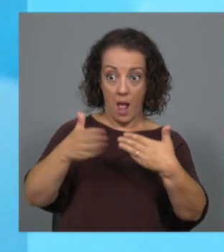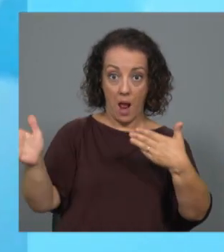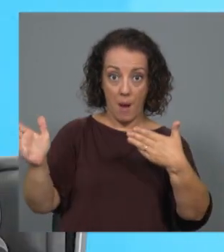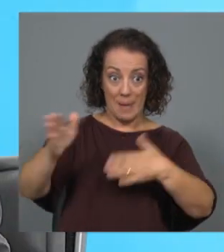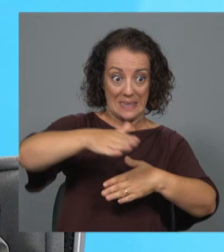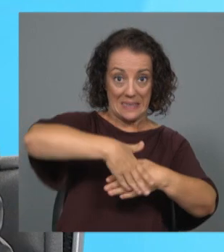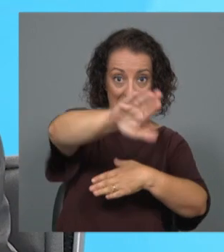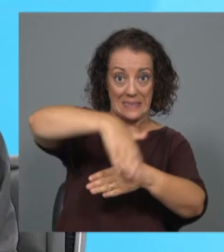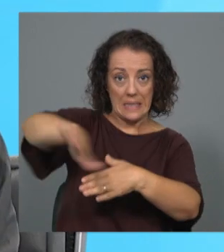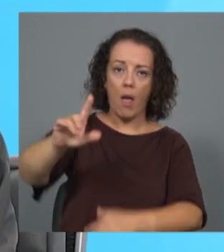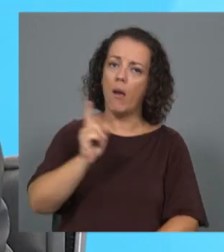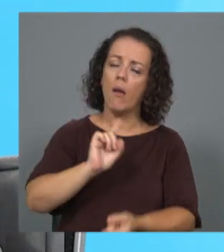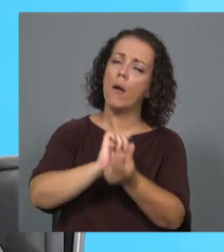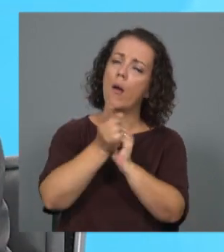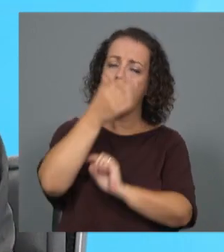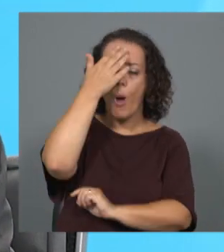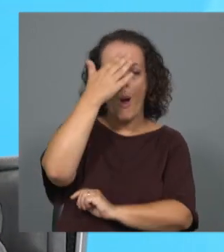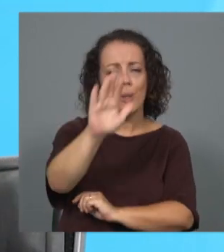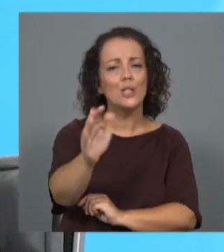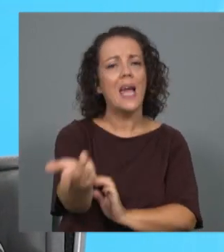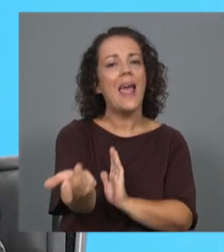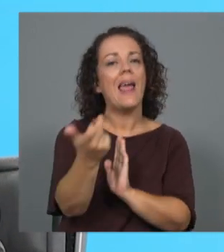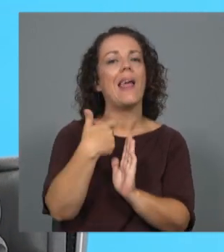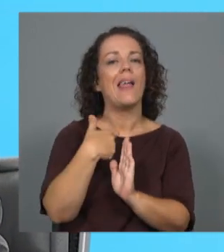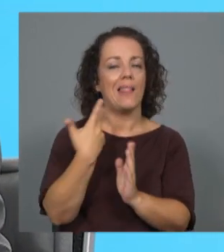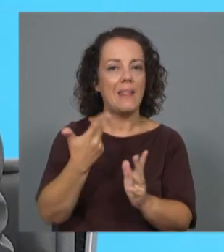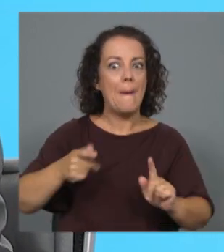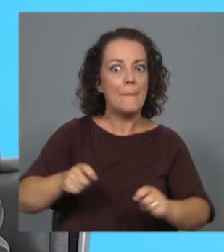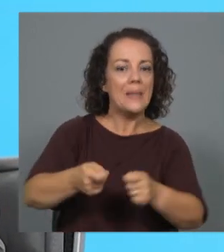entrem. Entrem tranquilamente, serenamente, sem